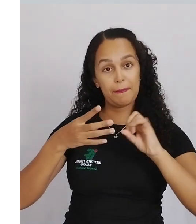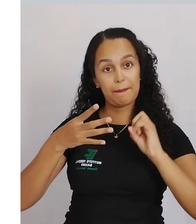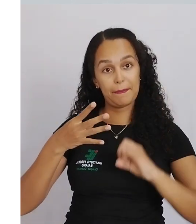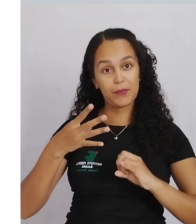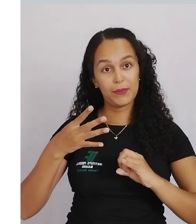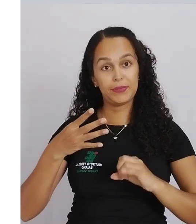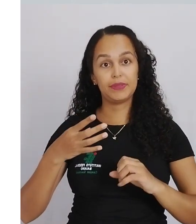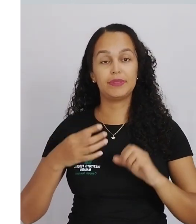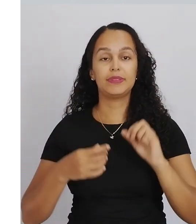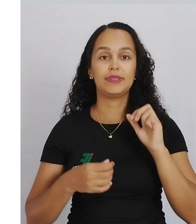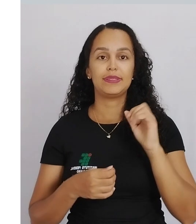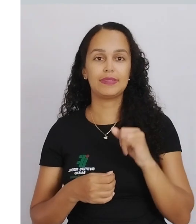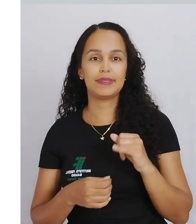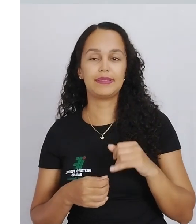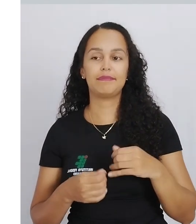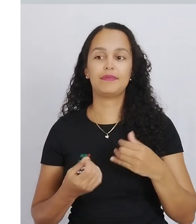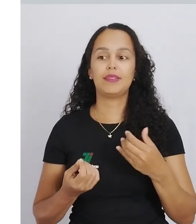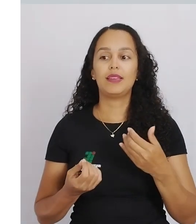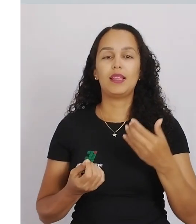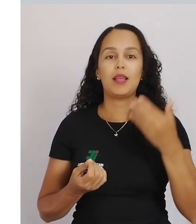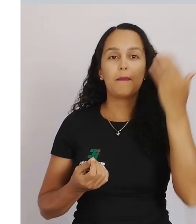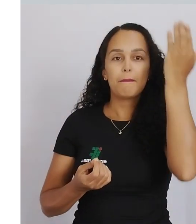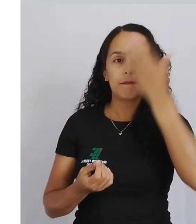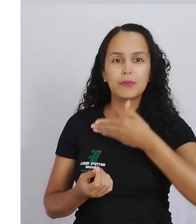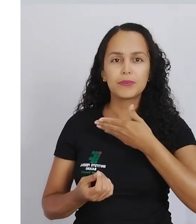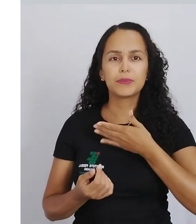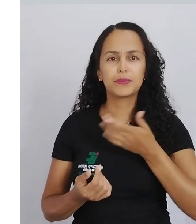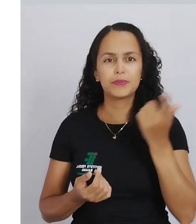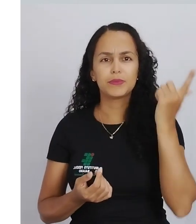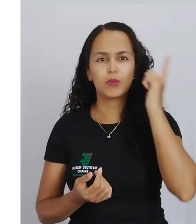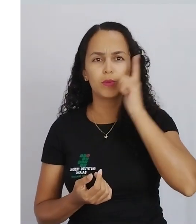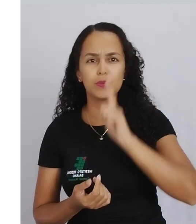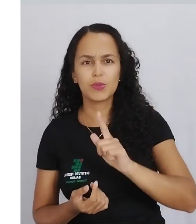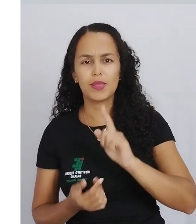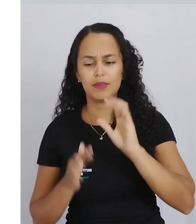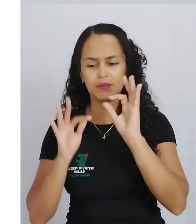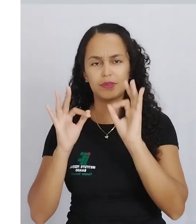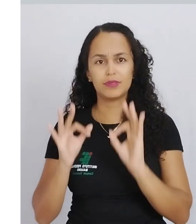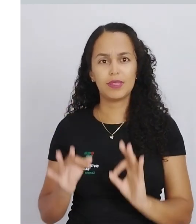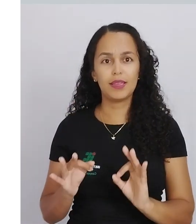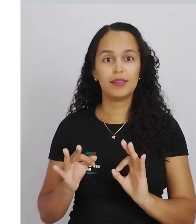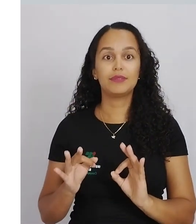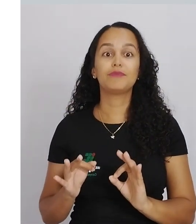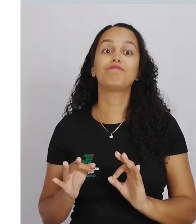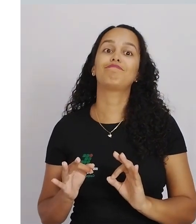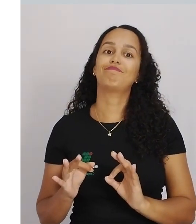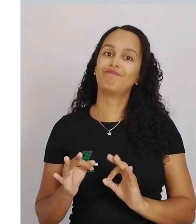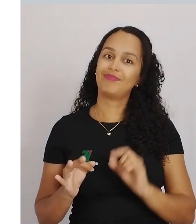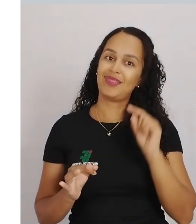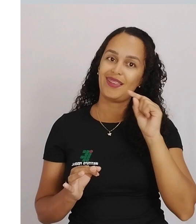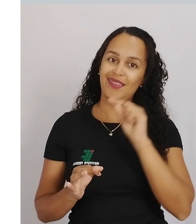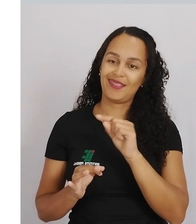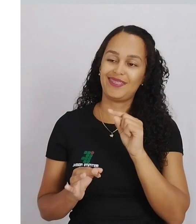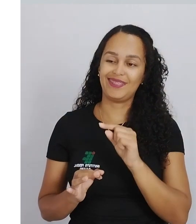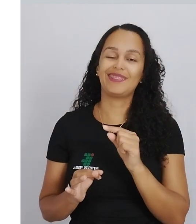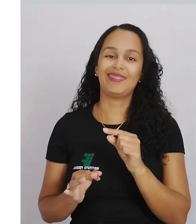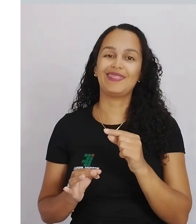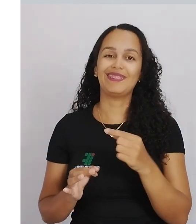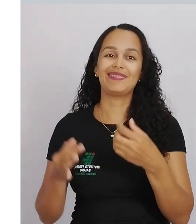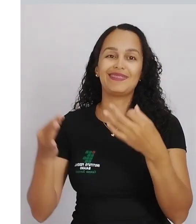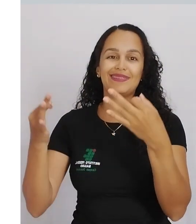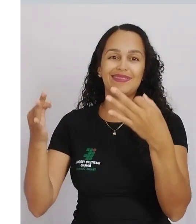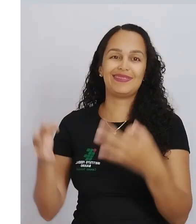Uma hipótese, né, que não foi refutada, depois de várias vezes ser testadas, né, que não foi descartada, ela é